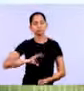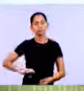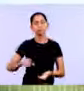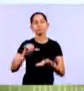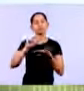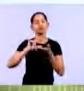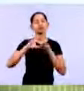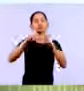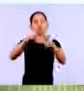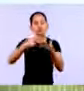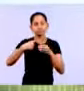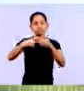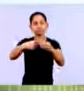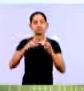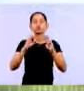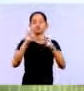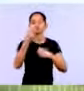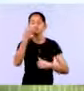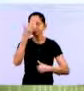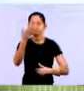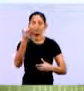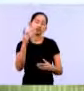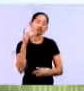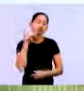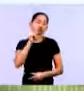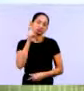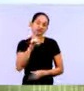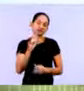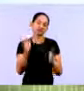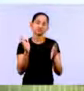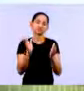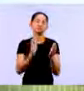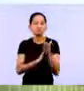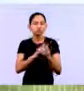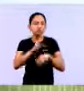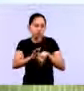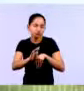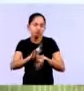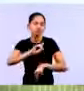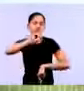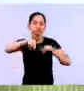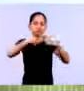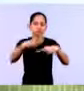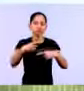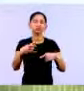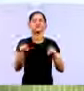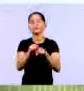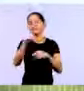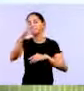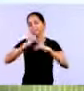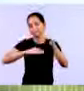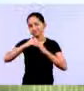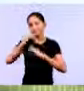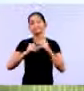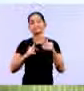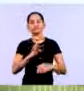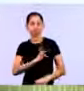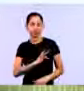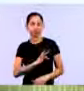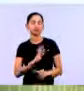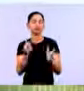polo e desejamos a todos muito sucesso no seu curso e posteriormente na sua atividade profissional enquanto técnico